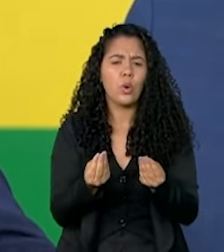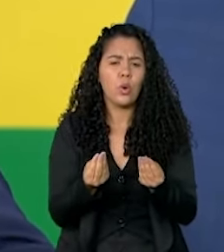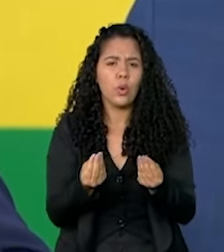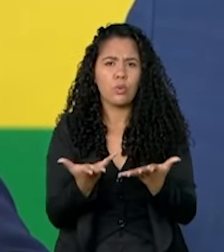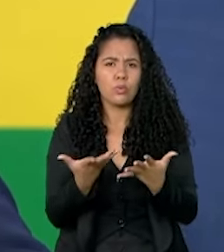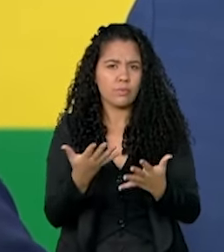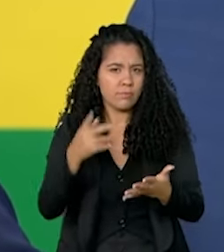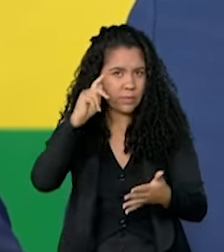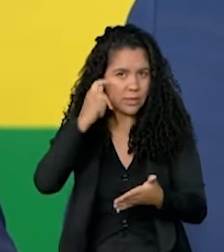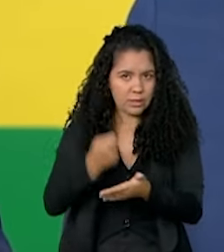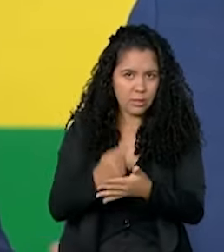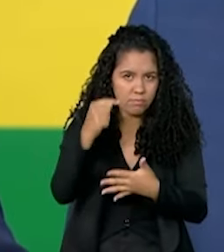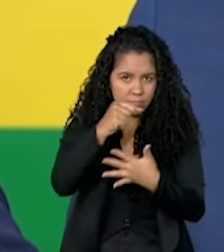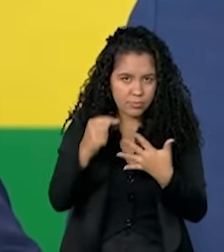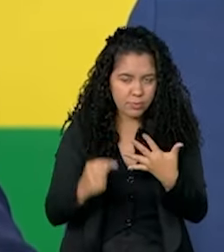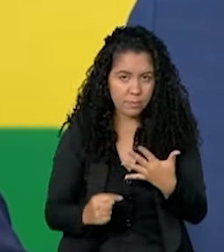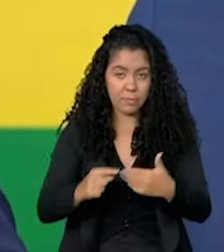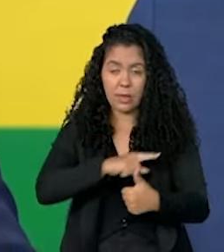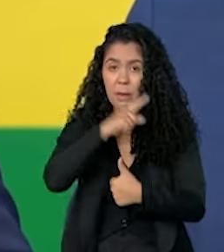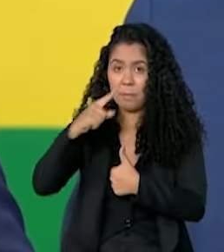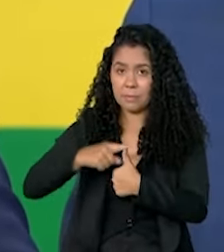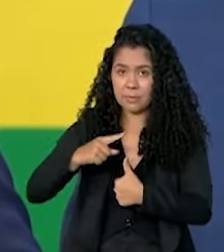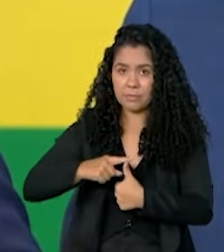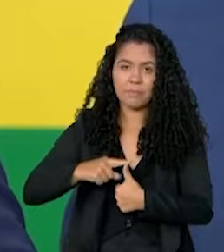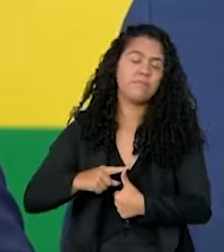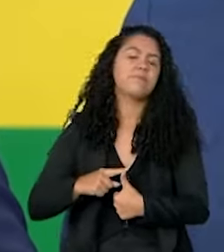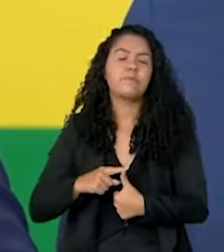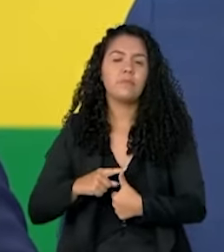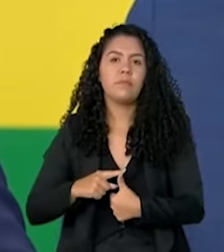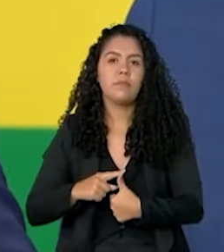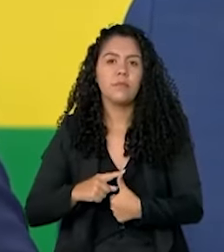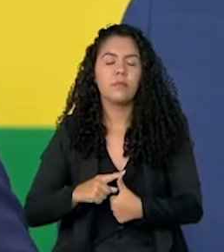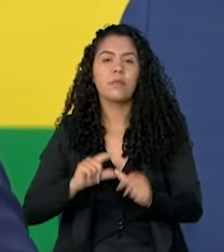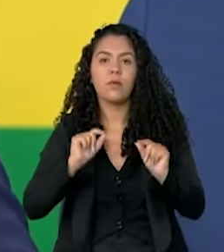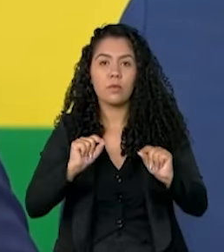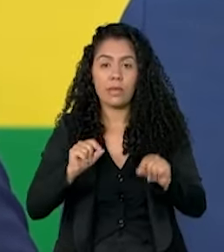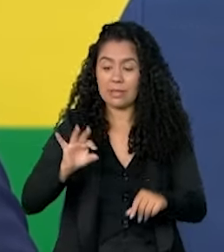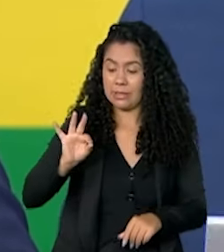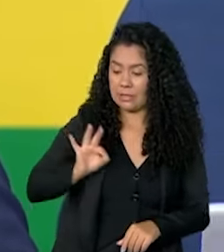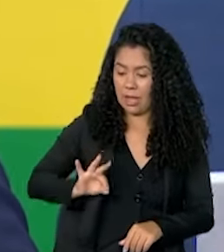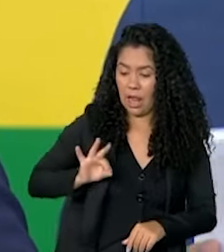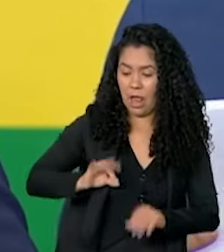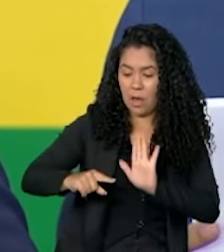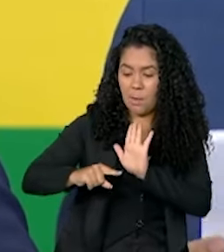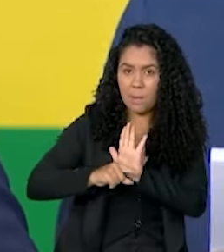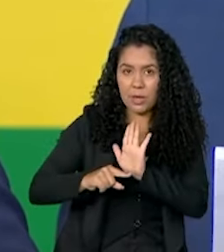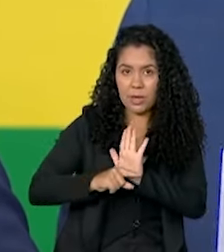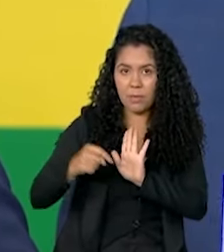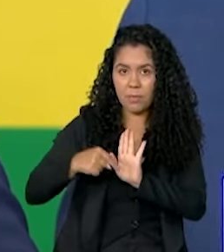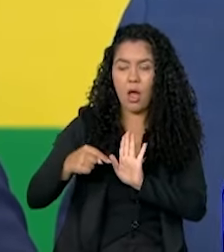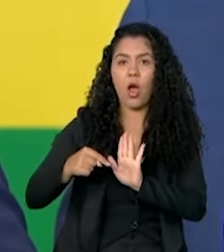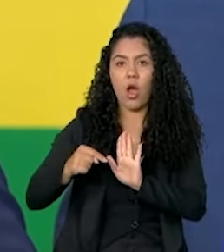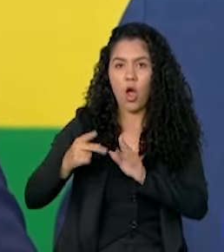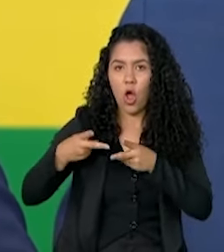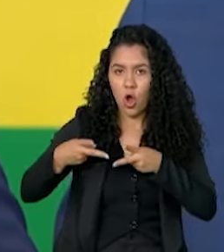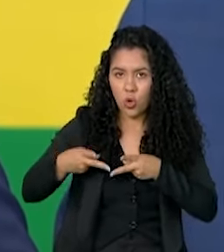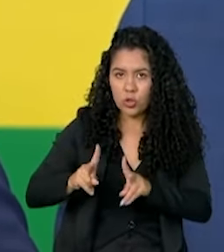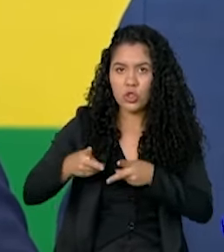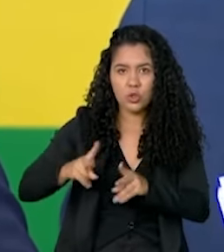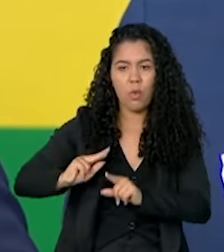pelas seguintes medidas. Primeira delas, reforçar que o salário mínimo continuará tendo ganho